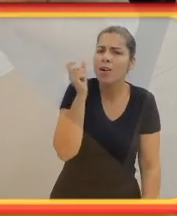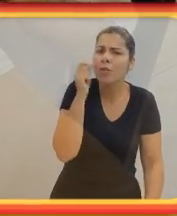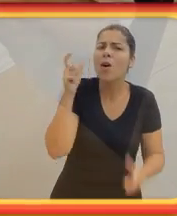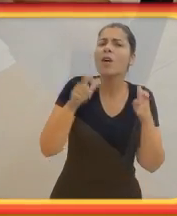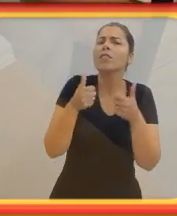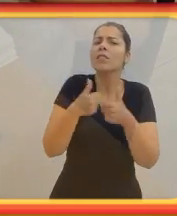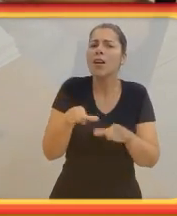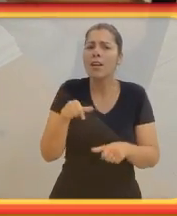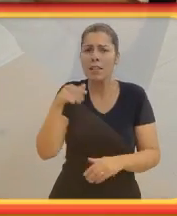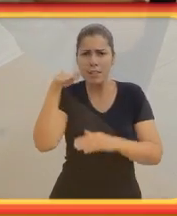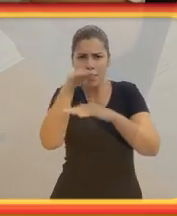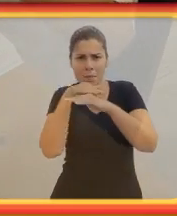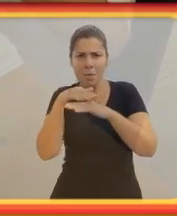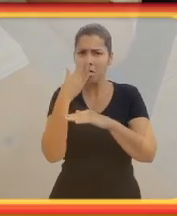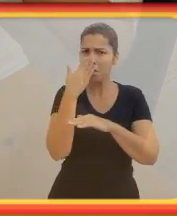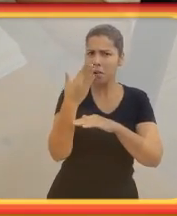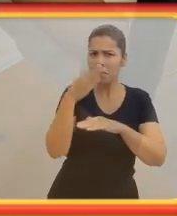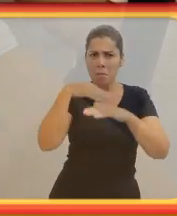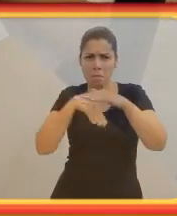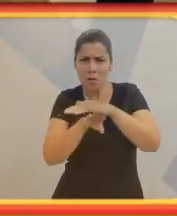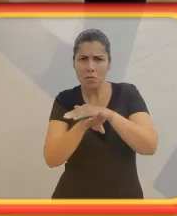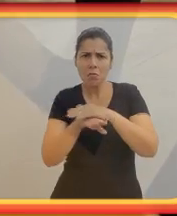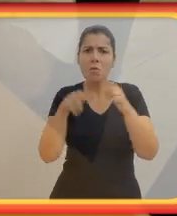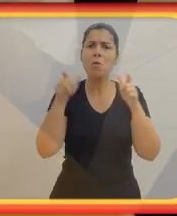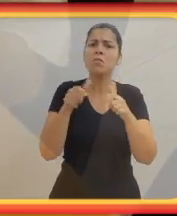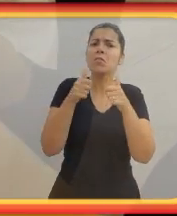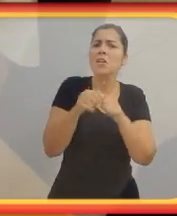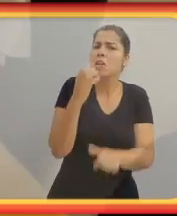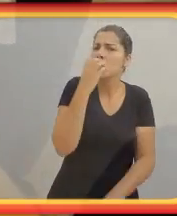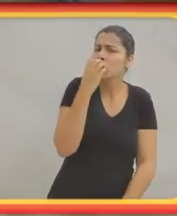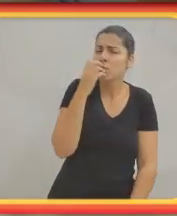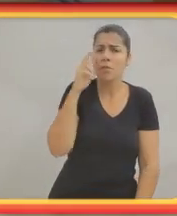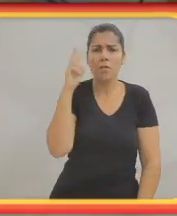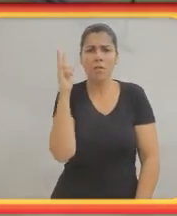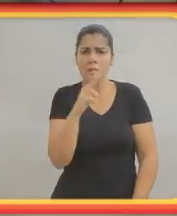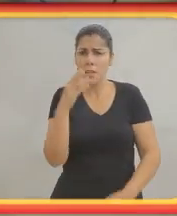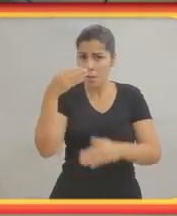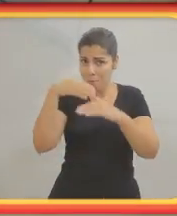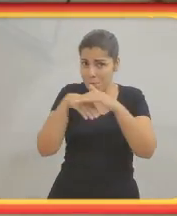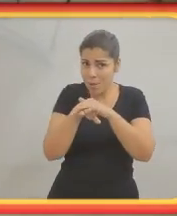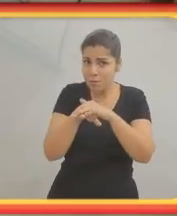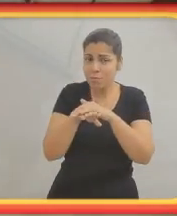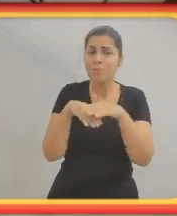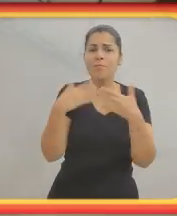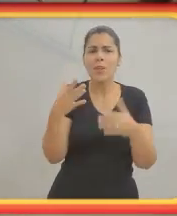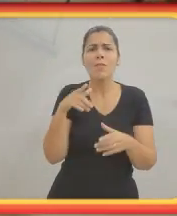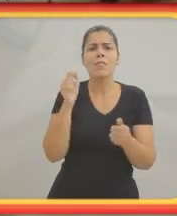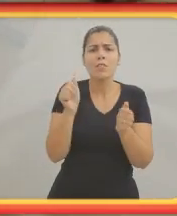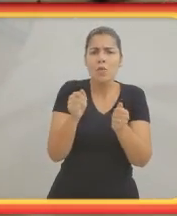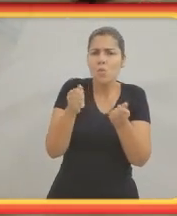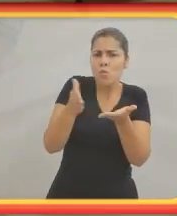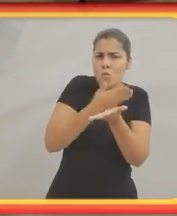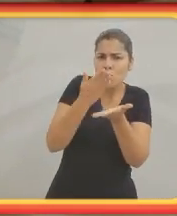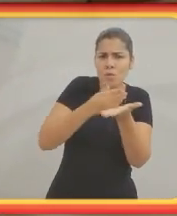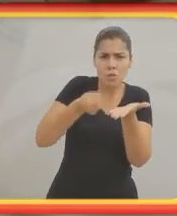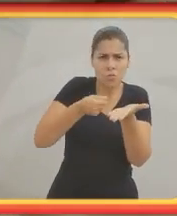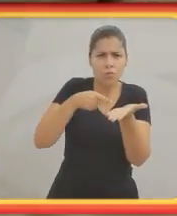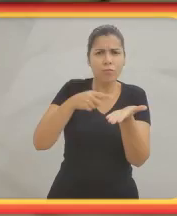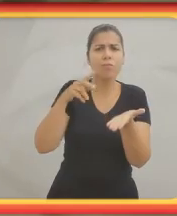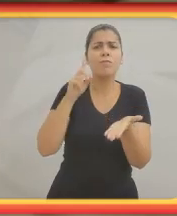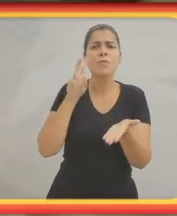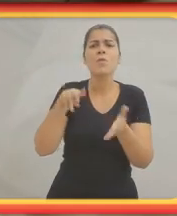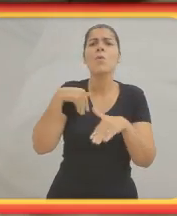este vai aqui e este vai aqui. E este vai aqui. Onde está o gato? Onde está o gato? Onde